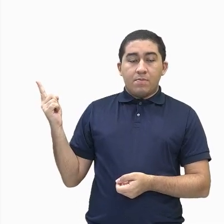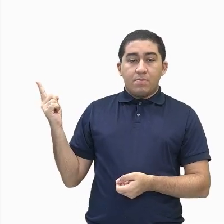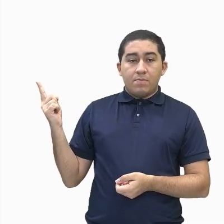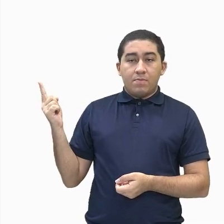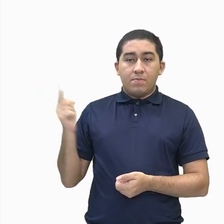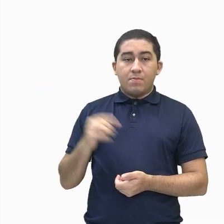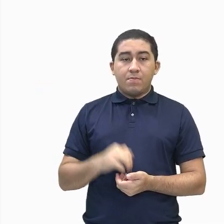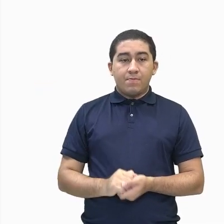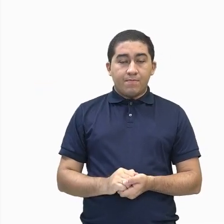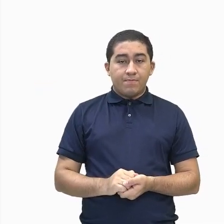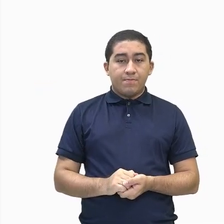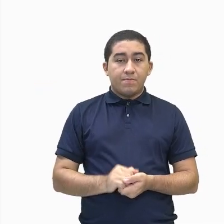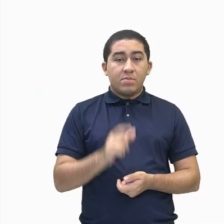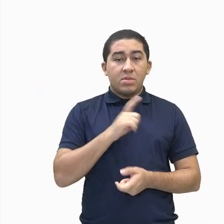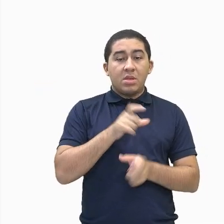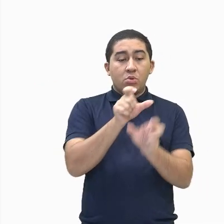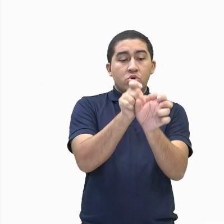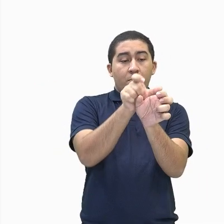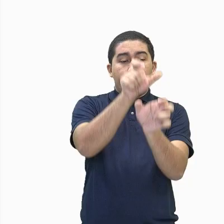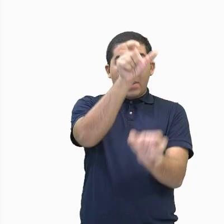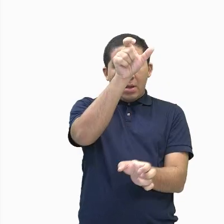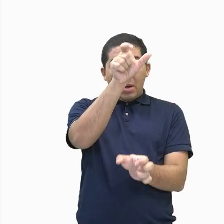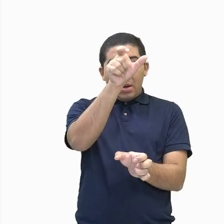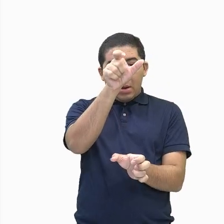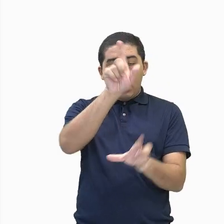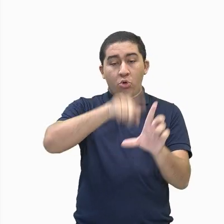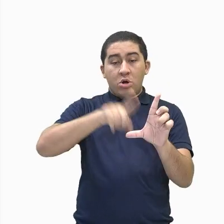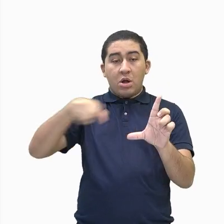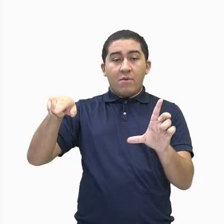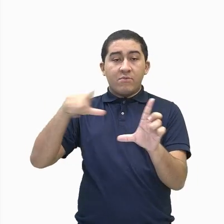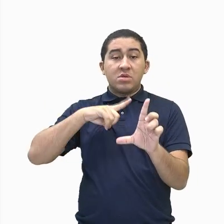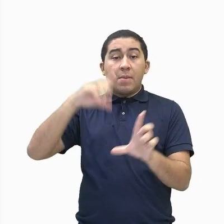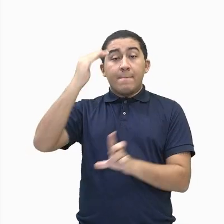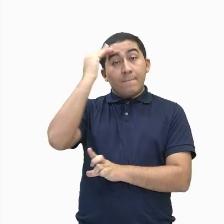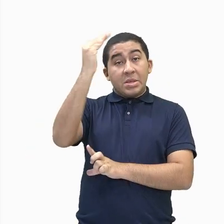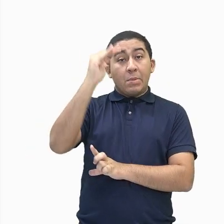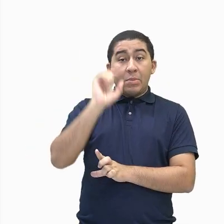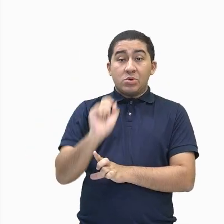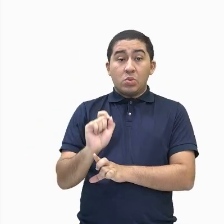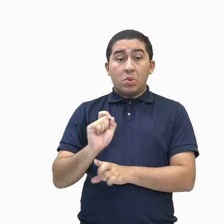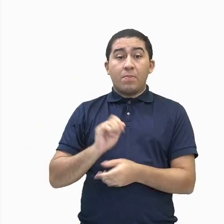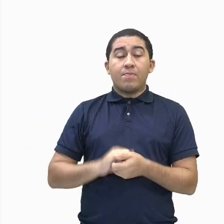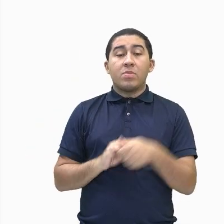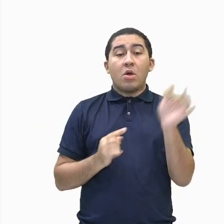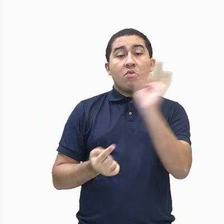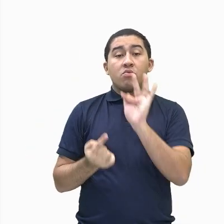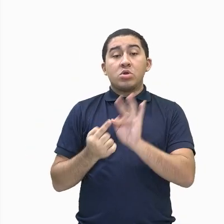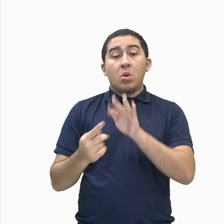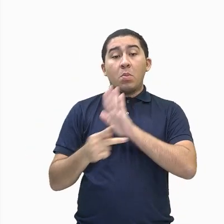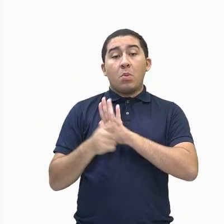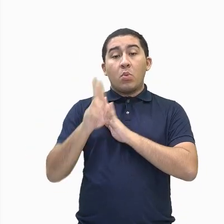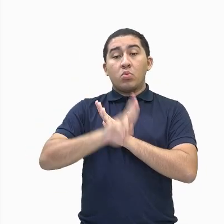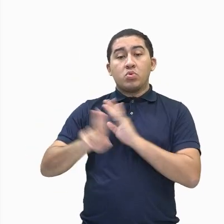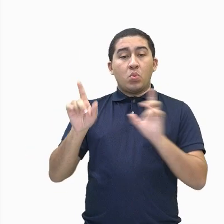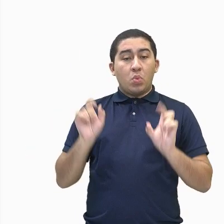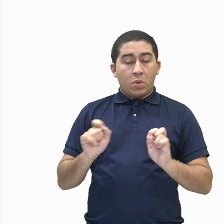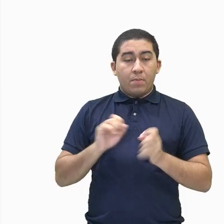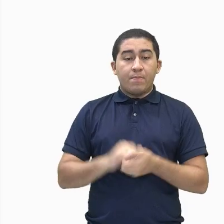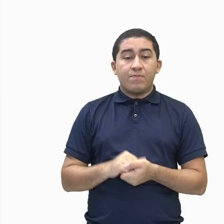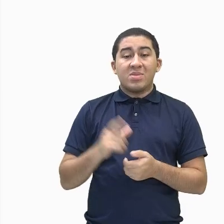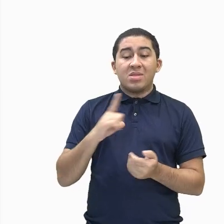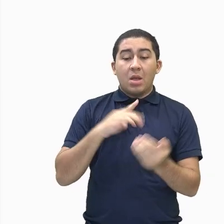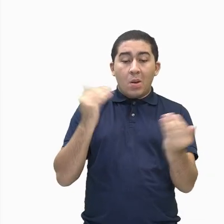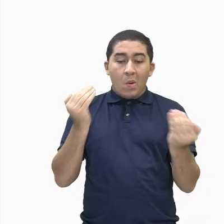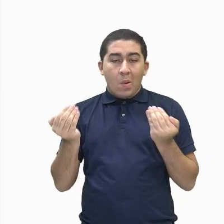gráfico de barra, né? Ele tem principalmente a função, a utilidade de